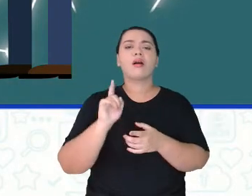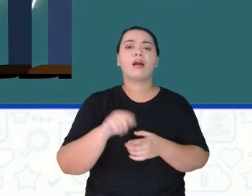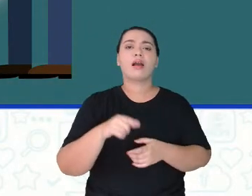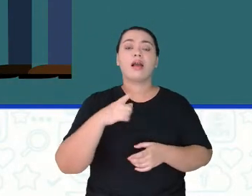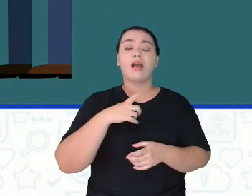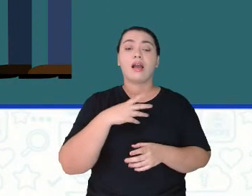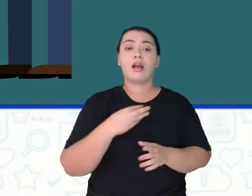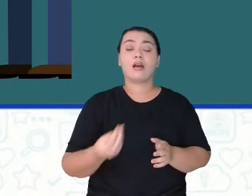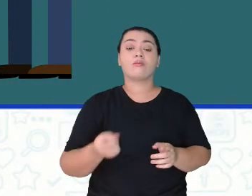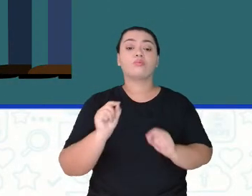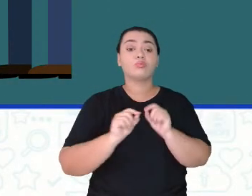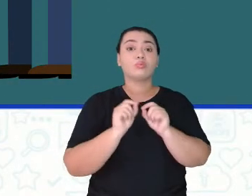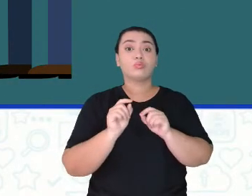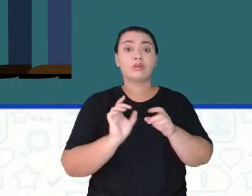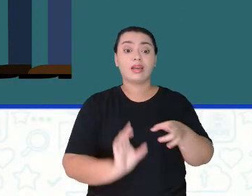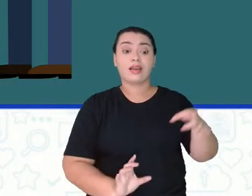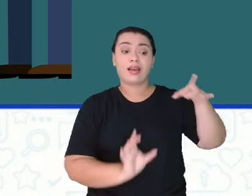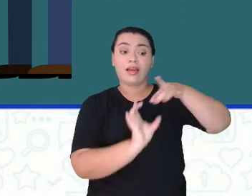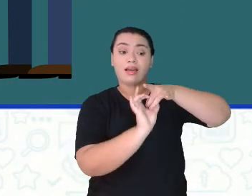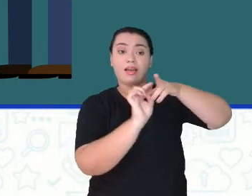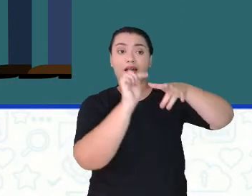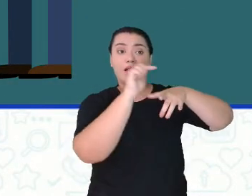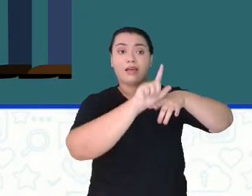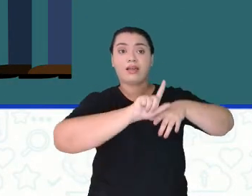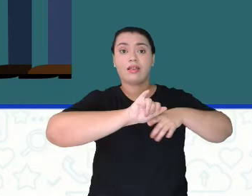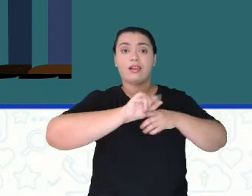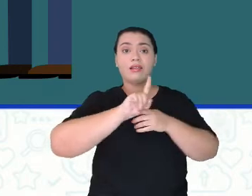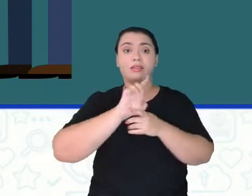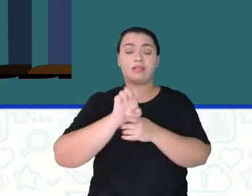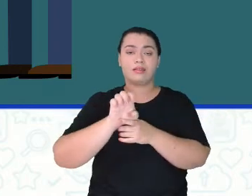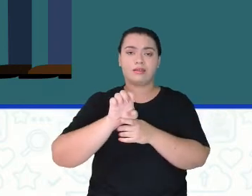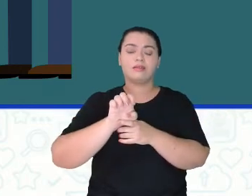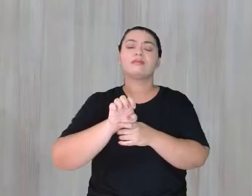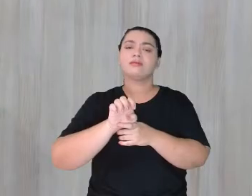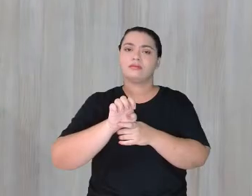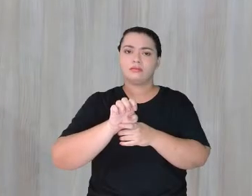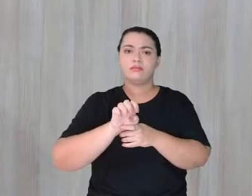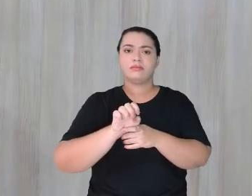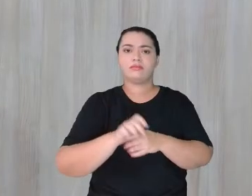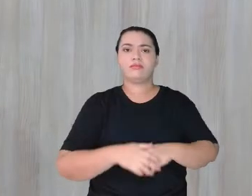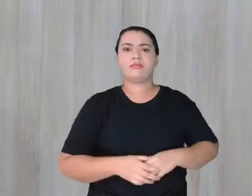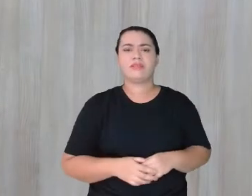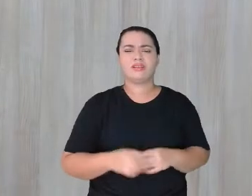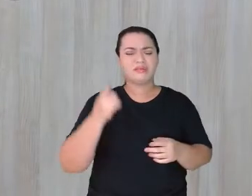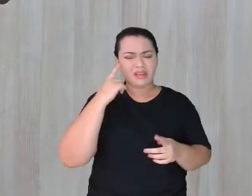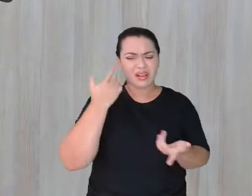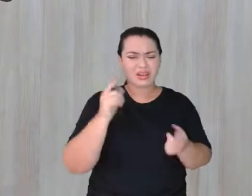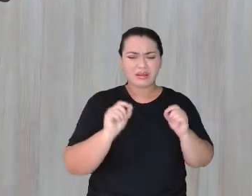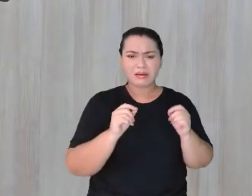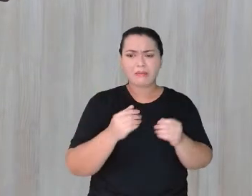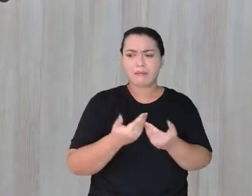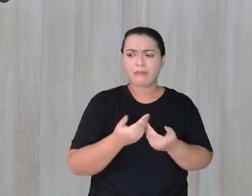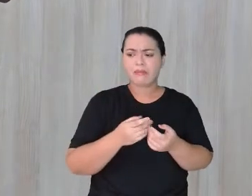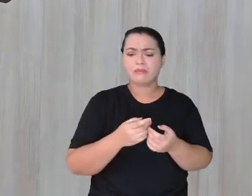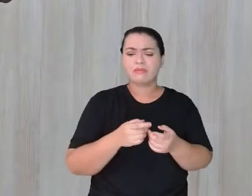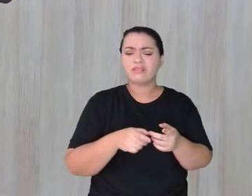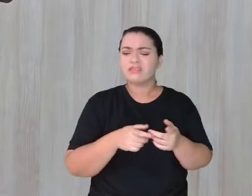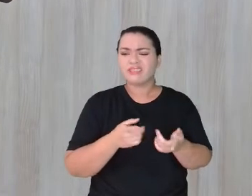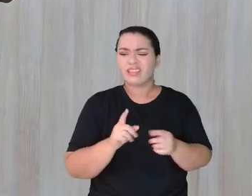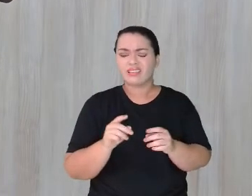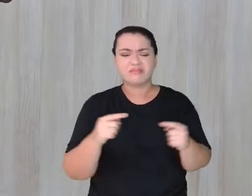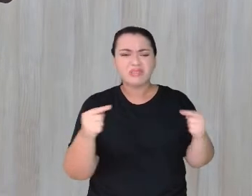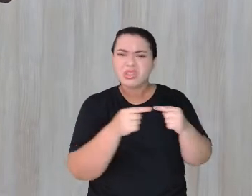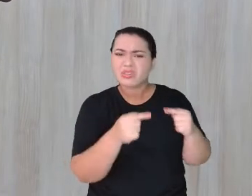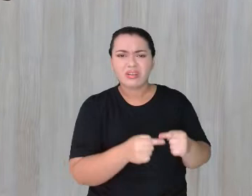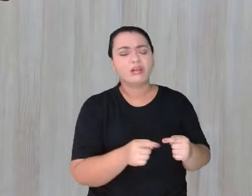tá? Sempre bom não colocar até título, subtítulo e lead de uma coisa que não tenha muito a ver com o texto. Por exemplo, eu vou